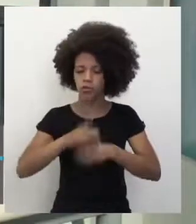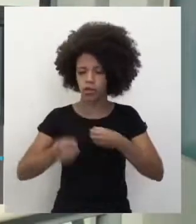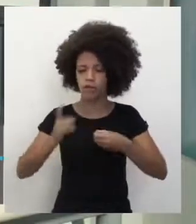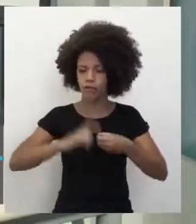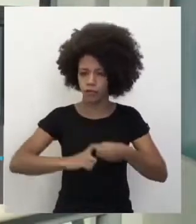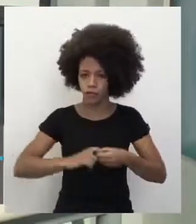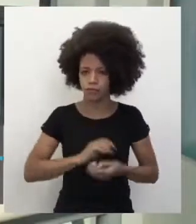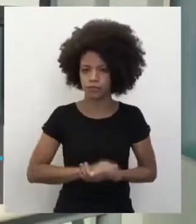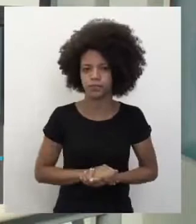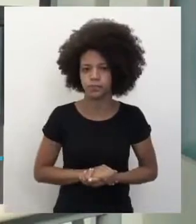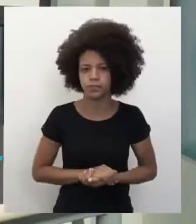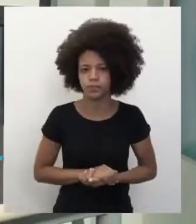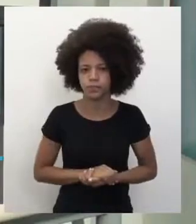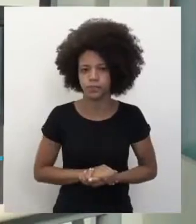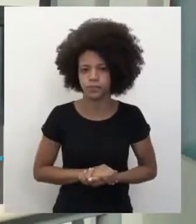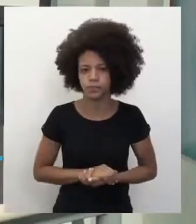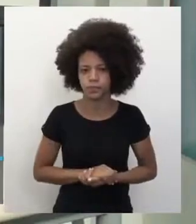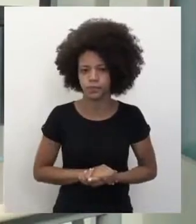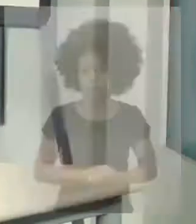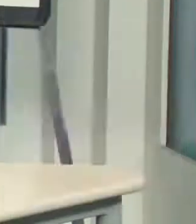sua opinião. Muito bem.